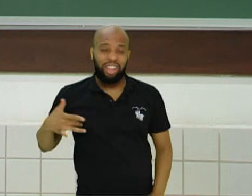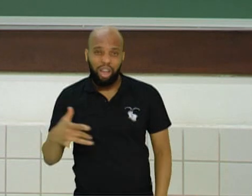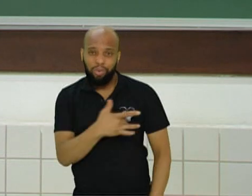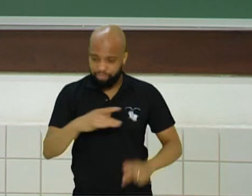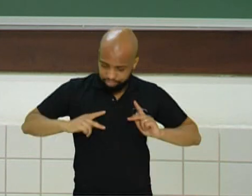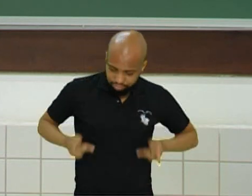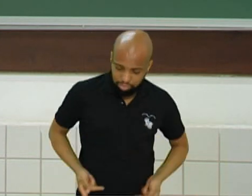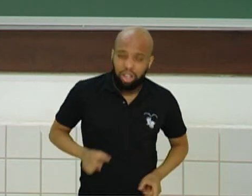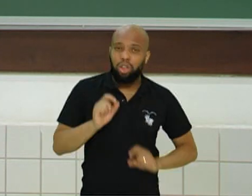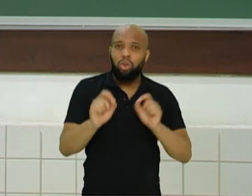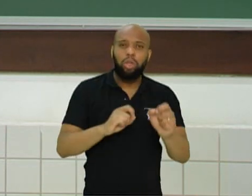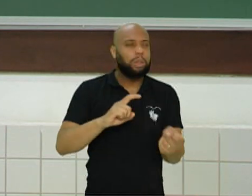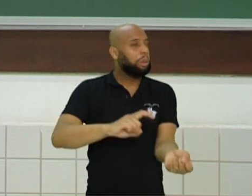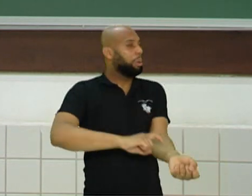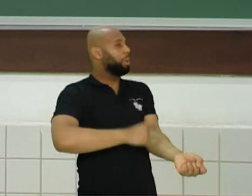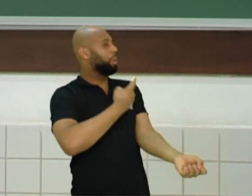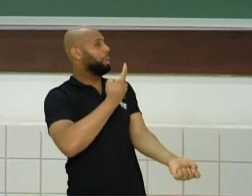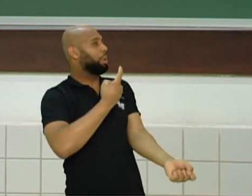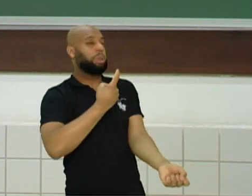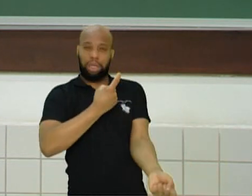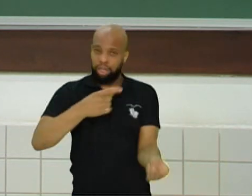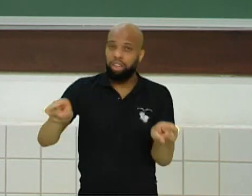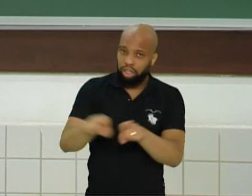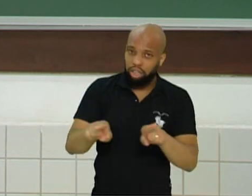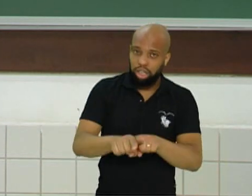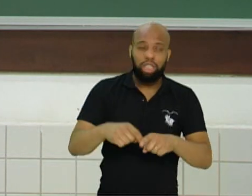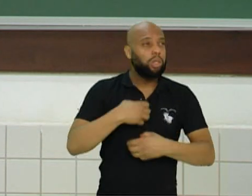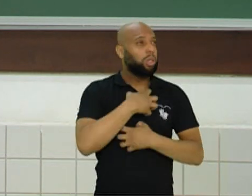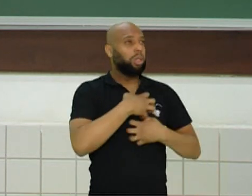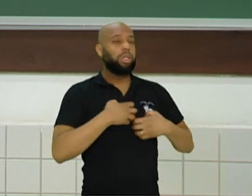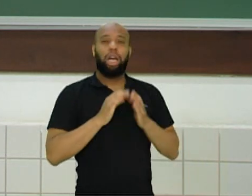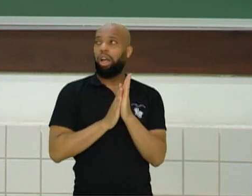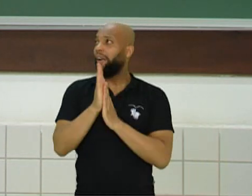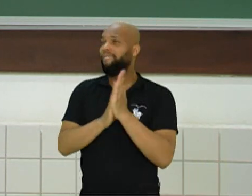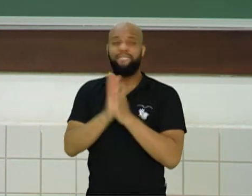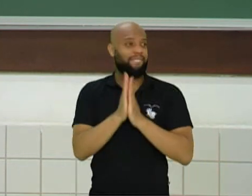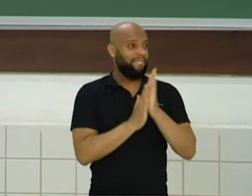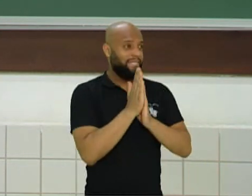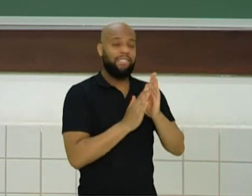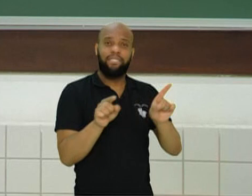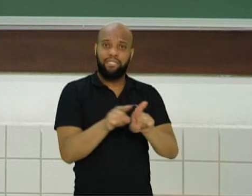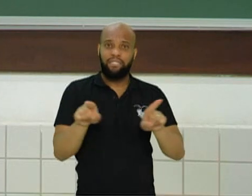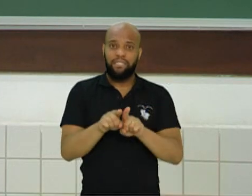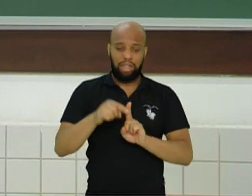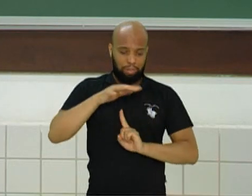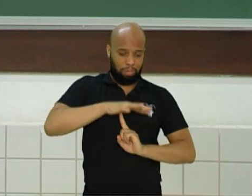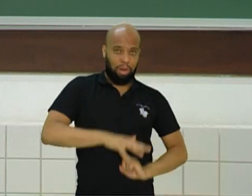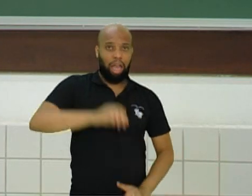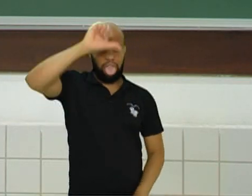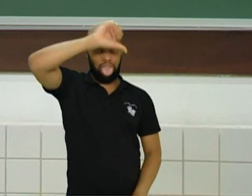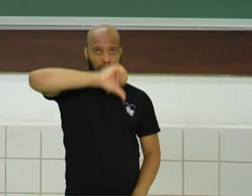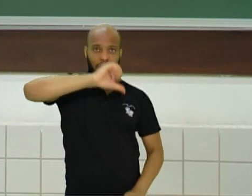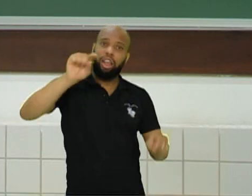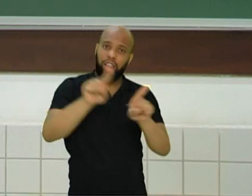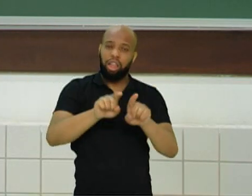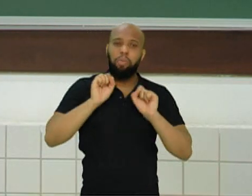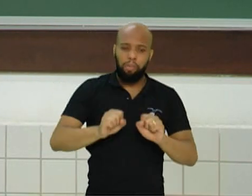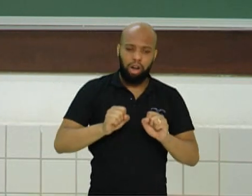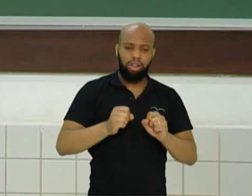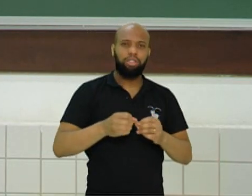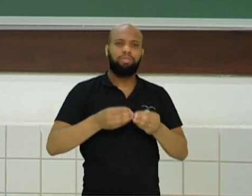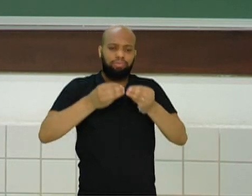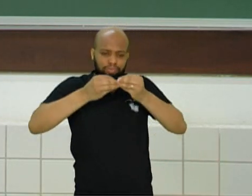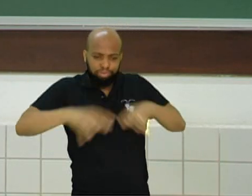humano irritabilidade, isso pode trazer ansiedade, isso pode trazer depressão, pode